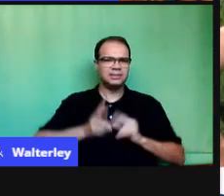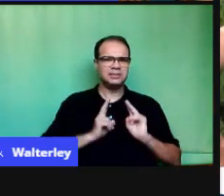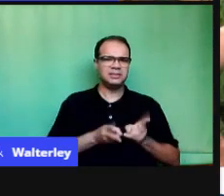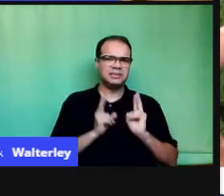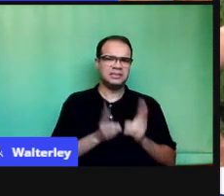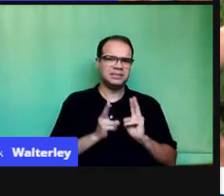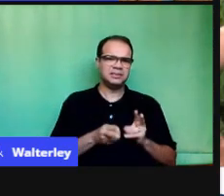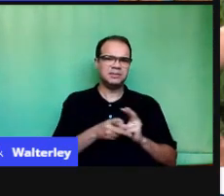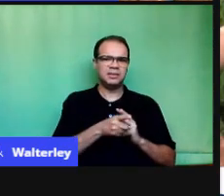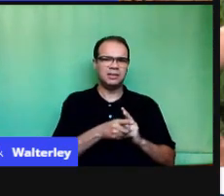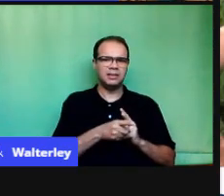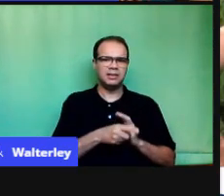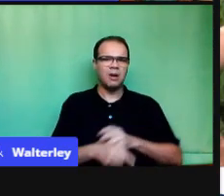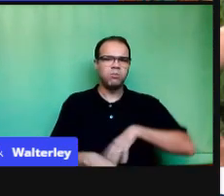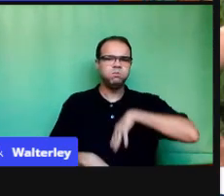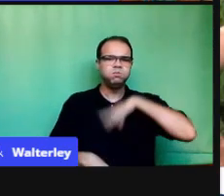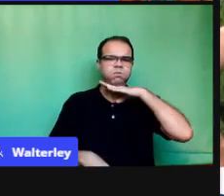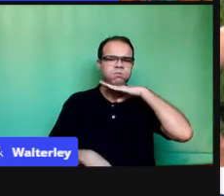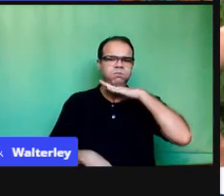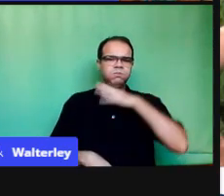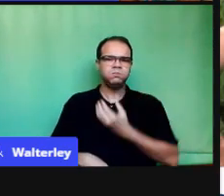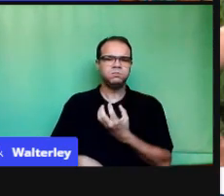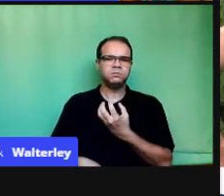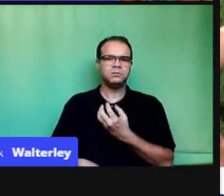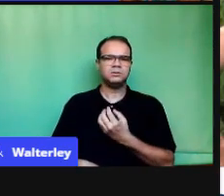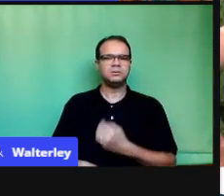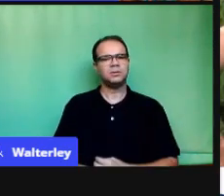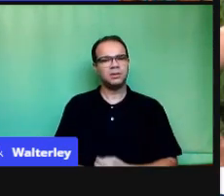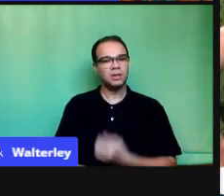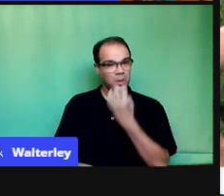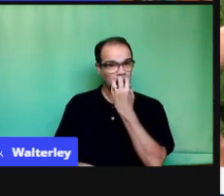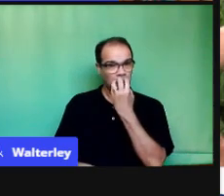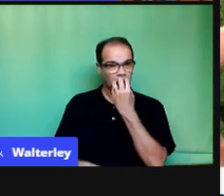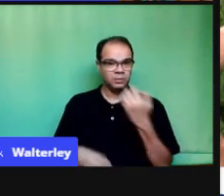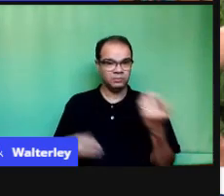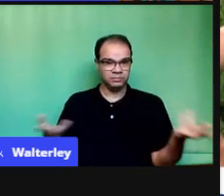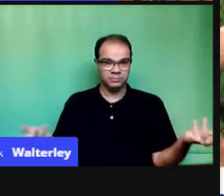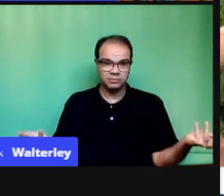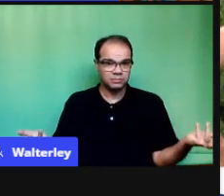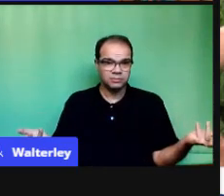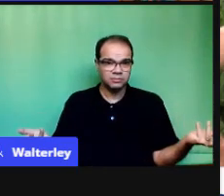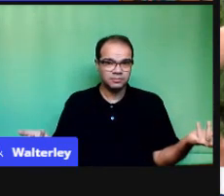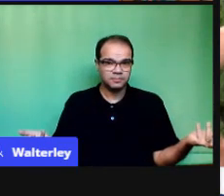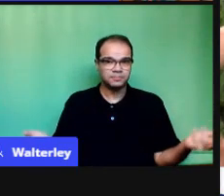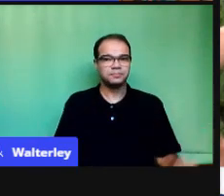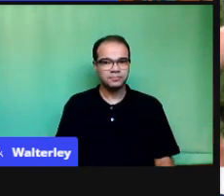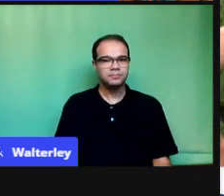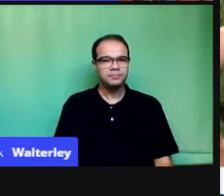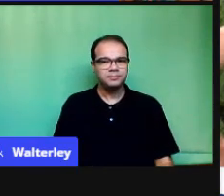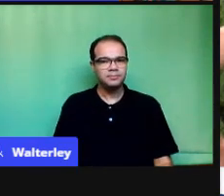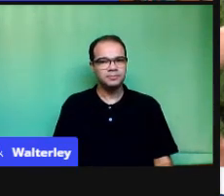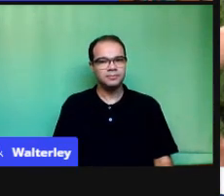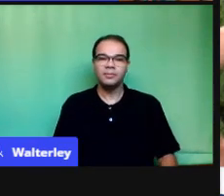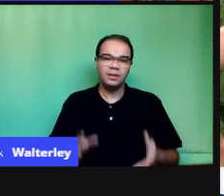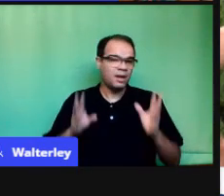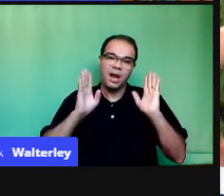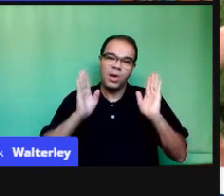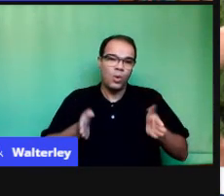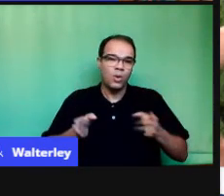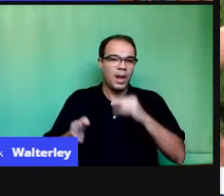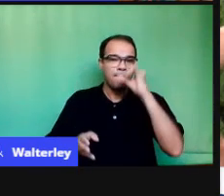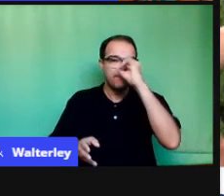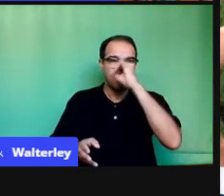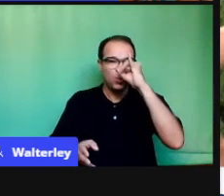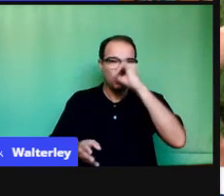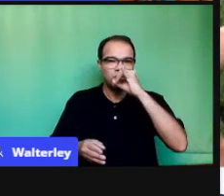elas precisam ser trabalhadas. Então, a gente olha para animais domésticos de produção, então um porco precisa fuçar.